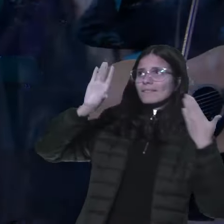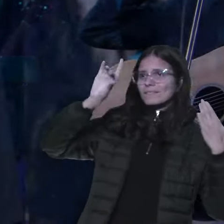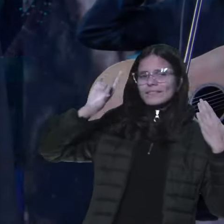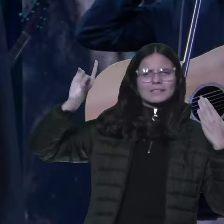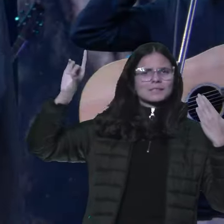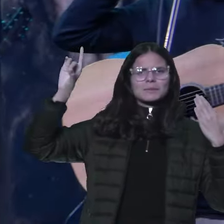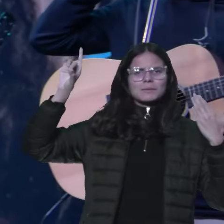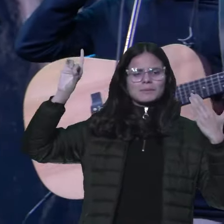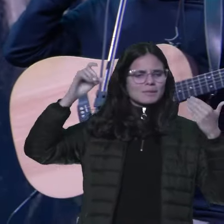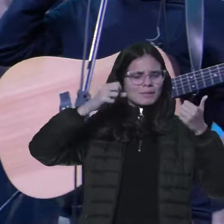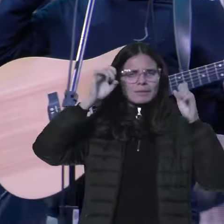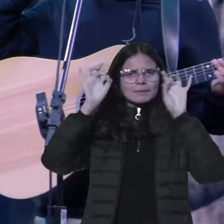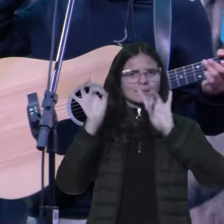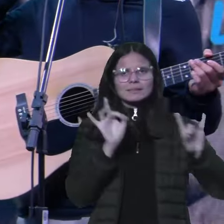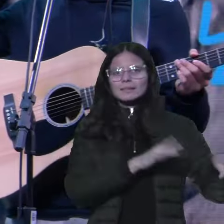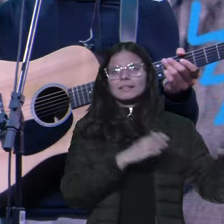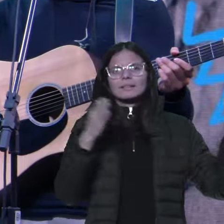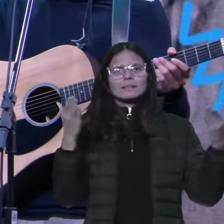Deus.